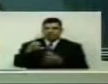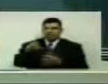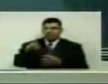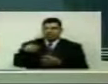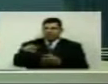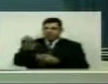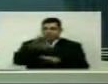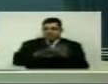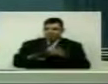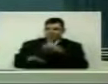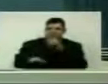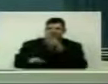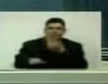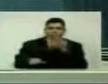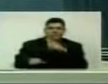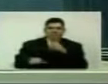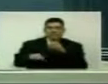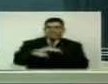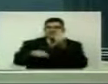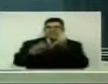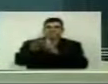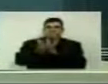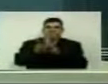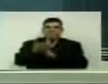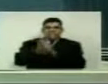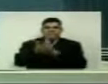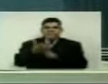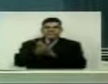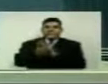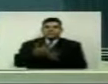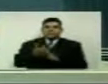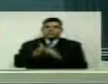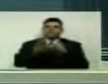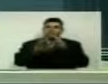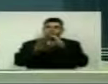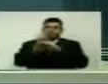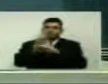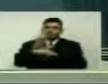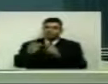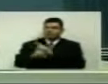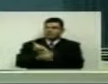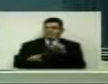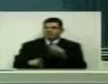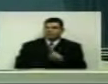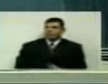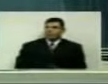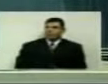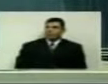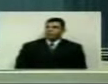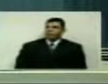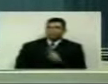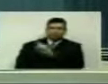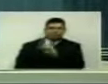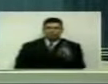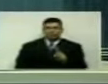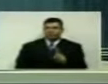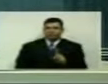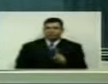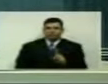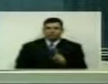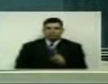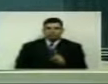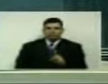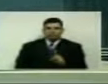organizado. Não é mais, deputado Ricardo Nicolau, o empreiteiro. Não é